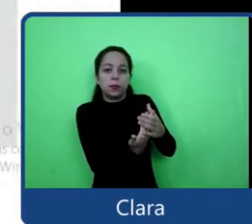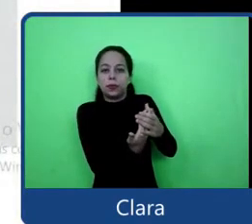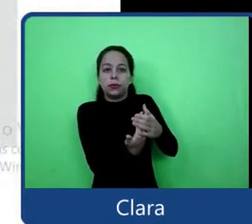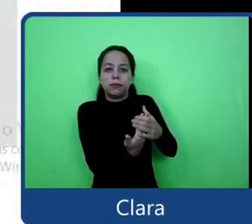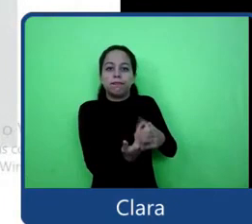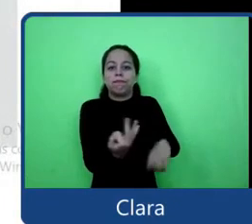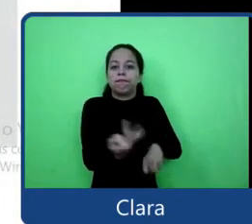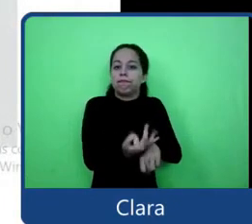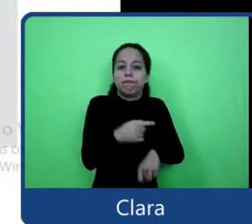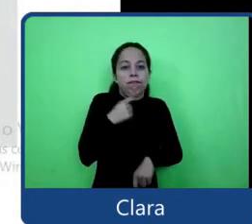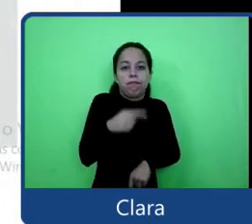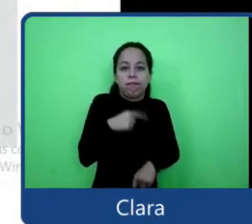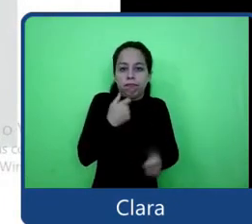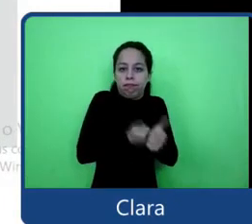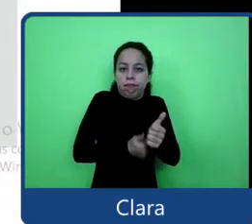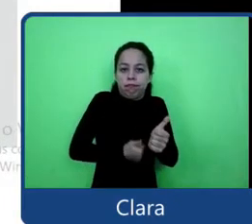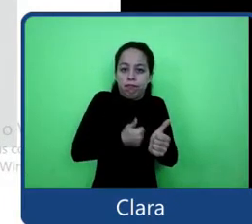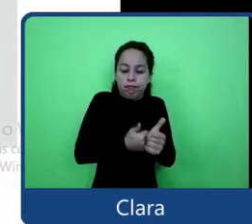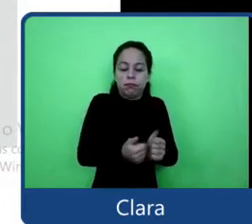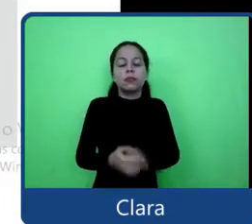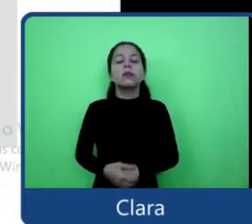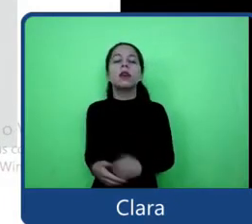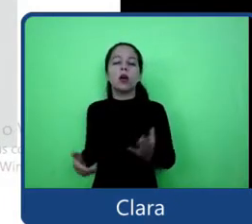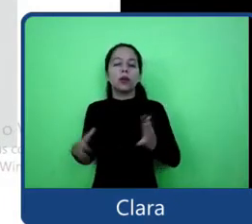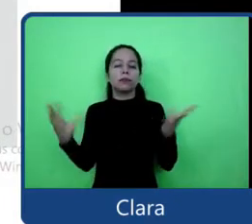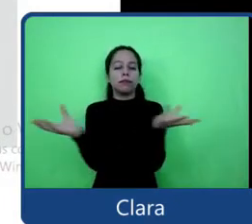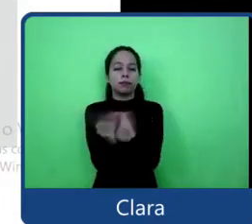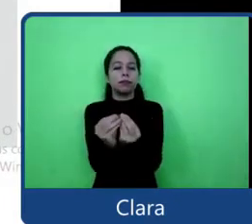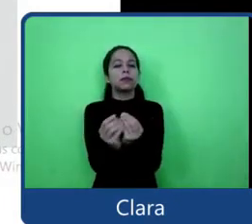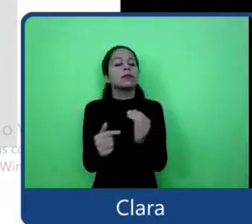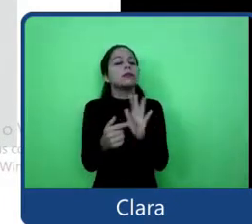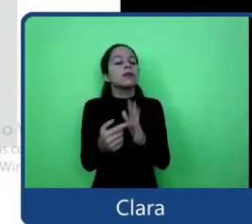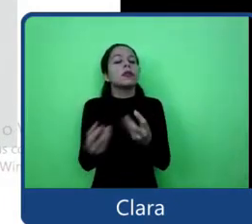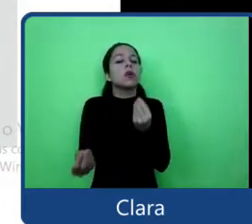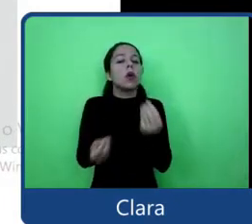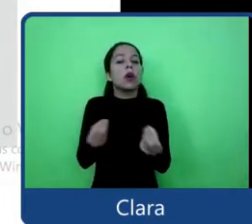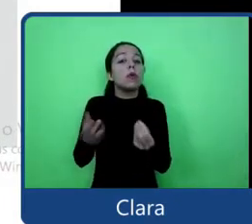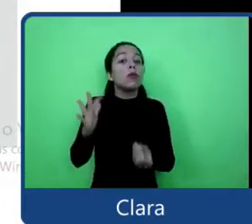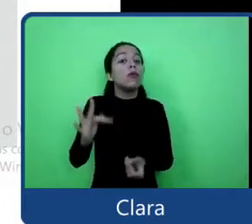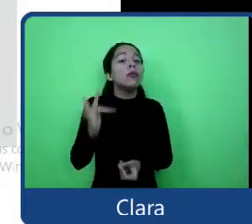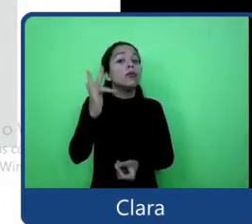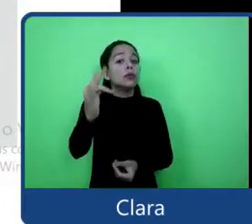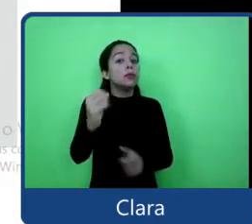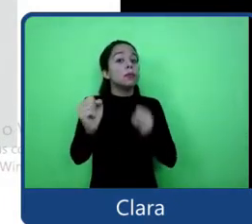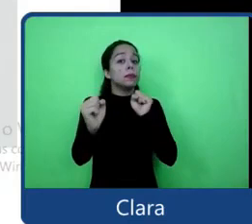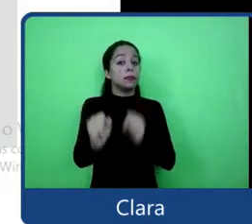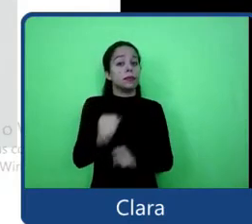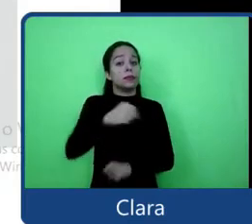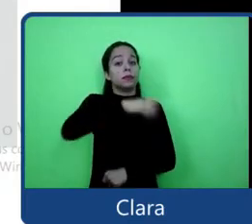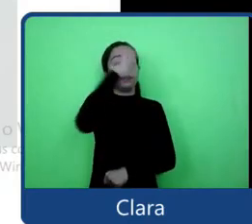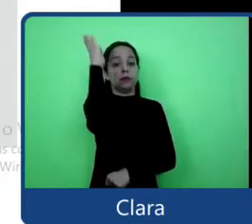Aqui, rapidamente, também algumas projeções para o clima futuro no Brasil, que a gente